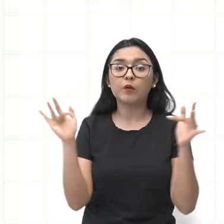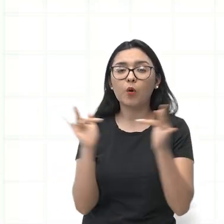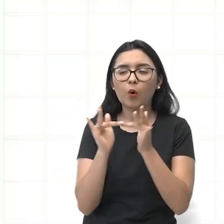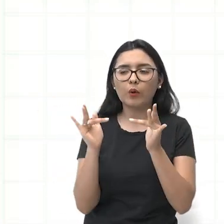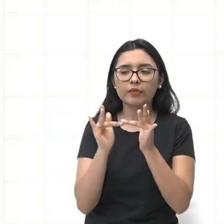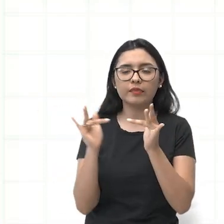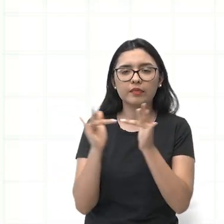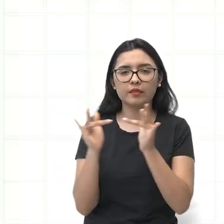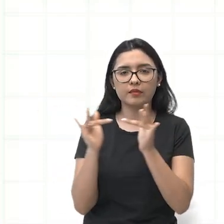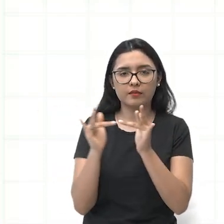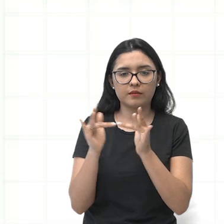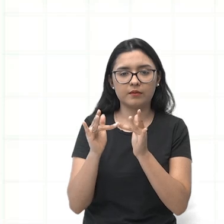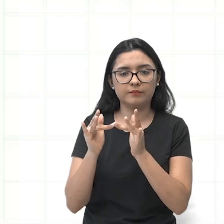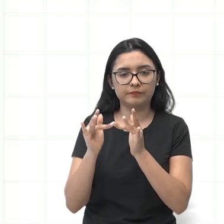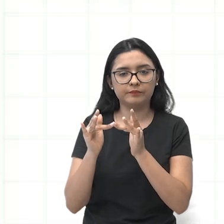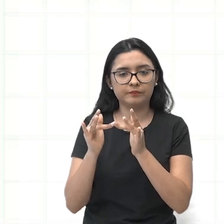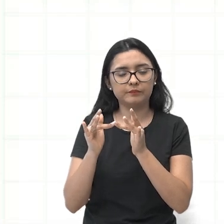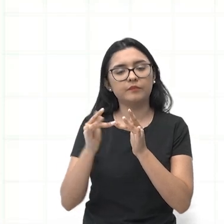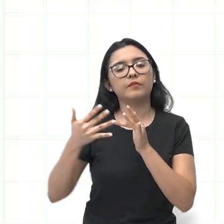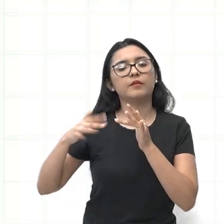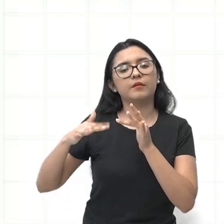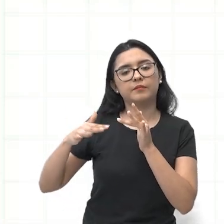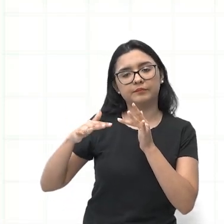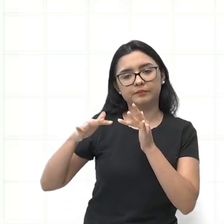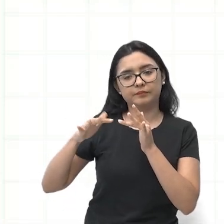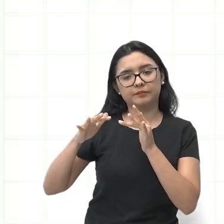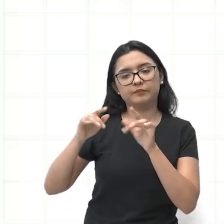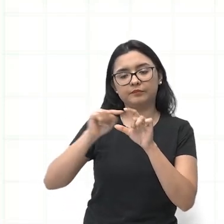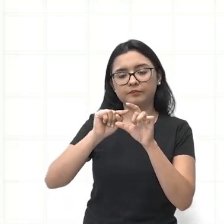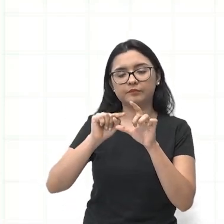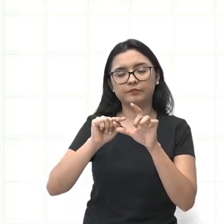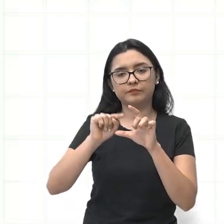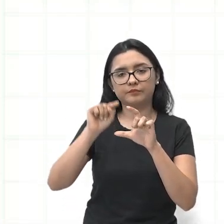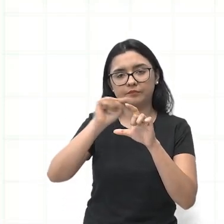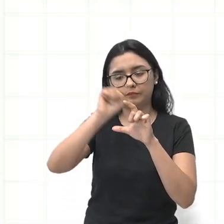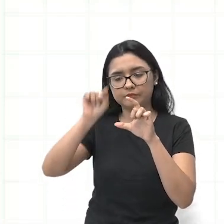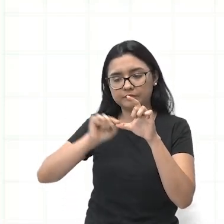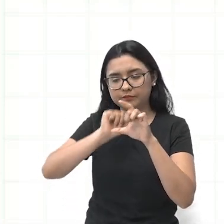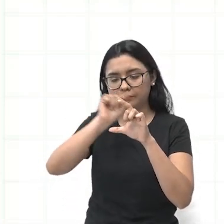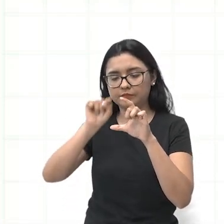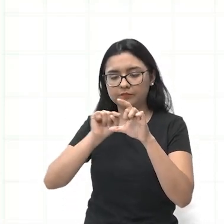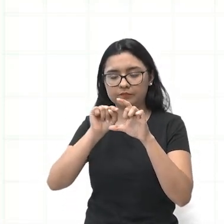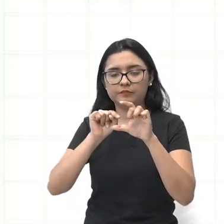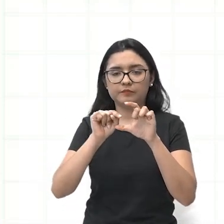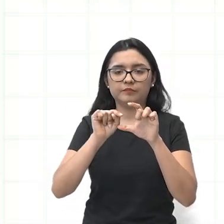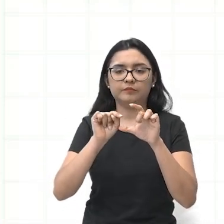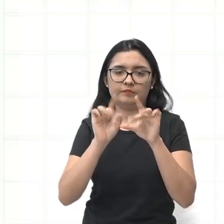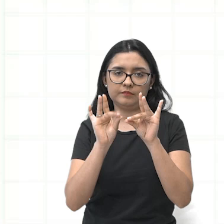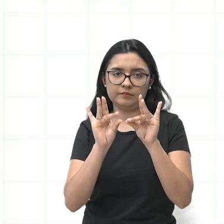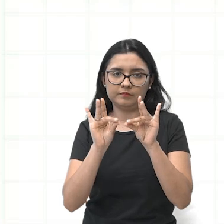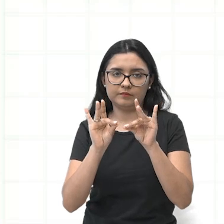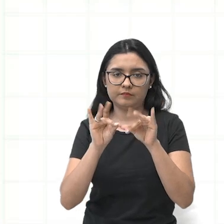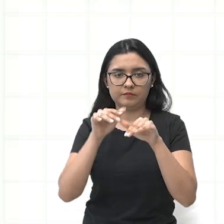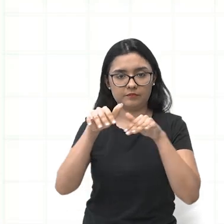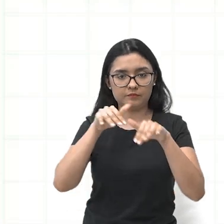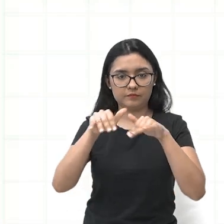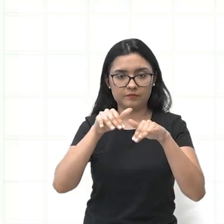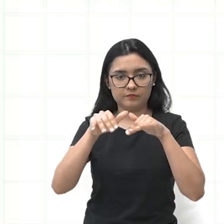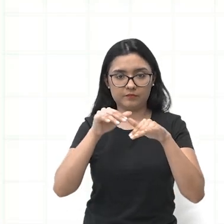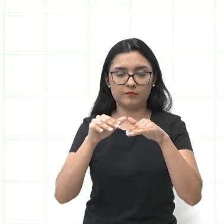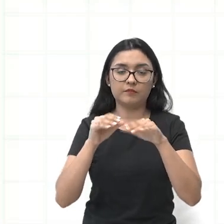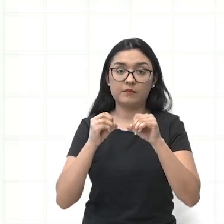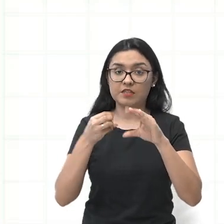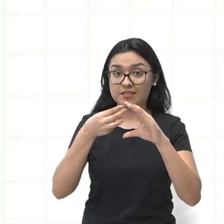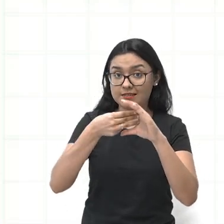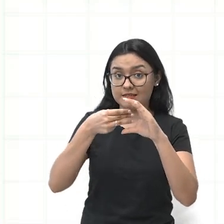bigorna e estribo. Vibra o líquido que está aqui dentro e agita as células. Vamos ver